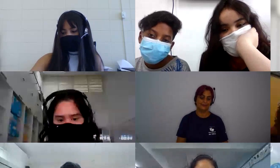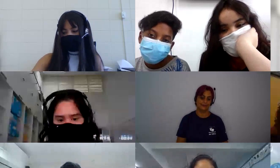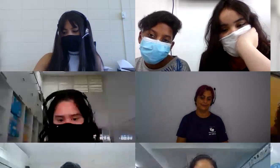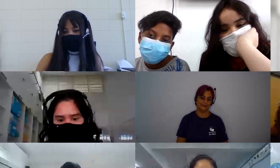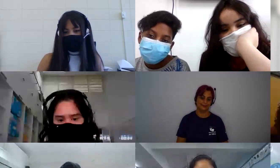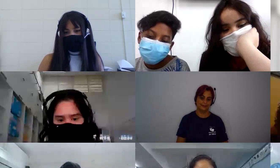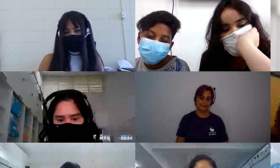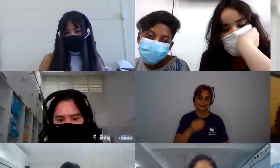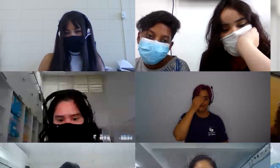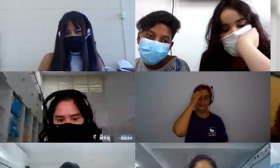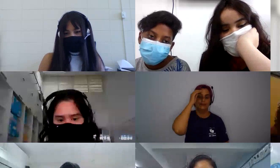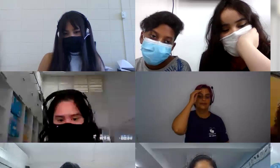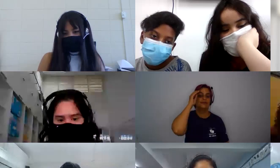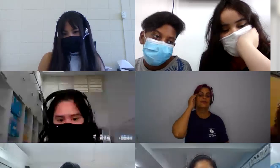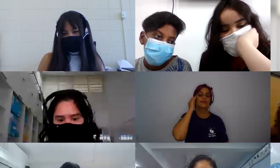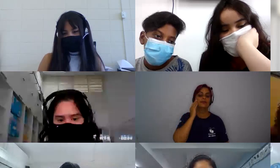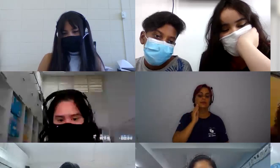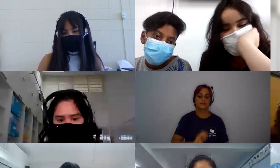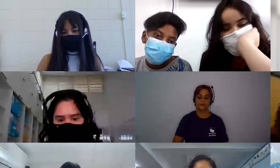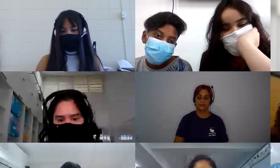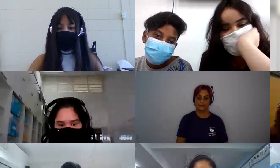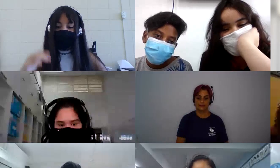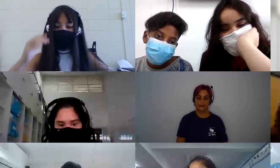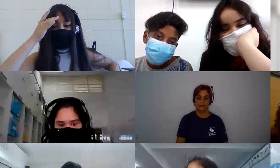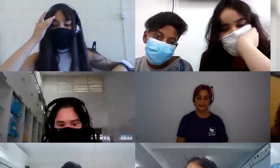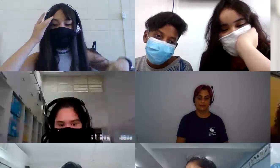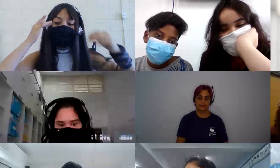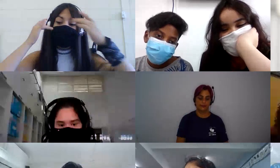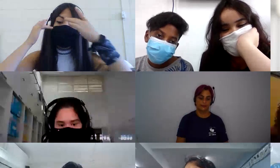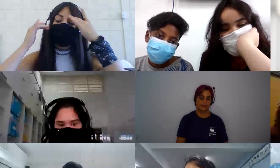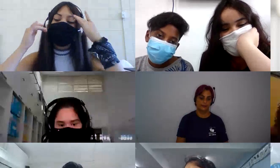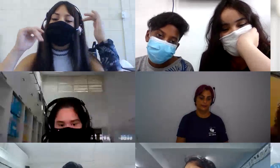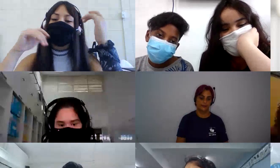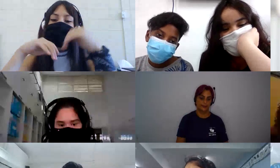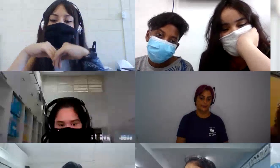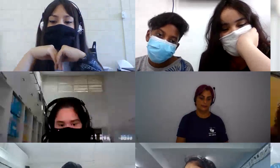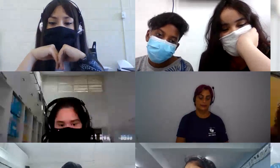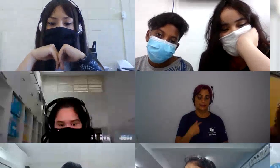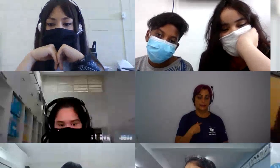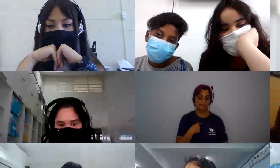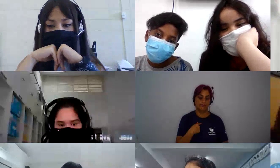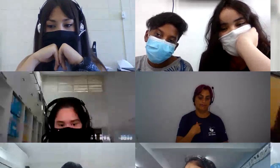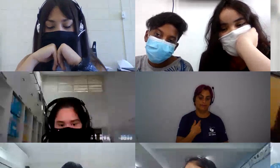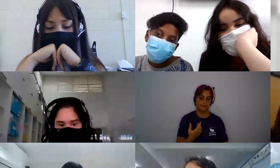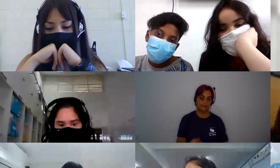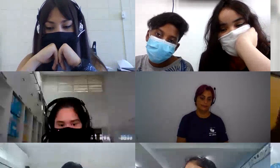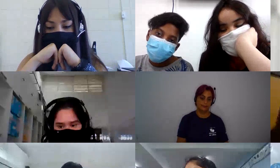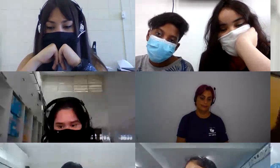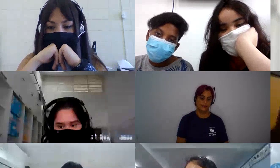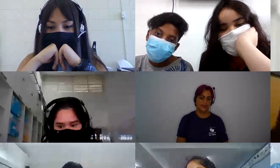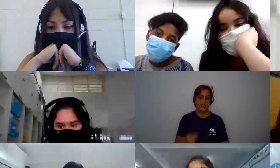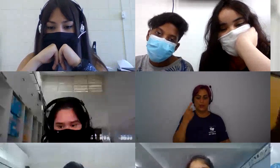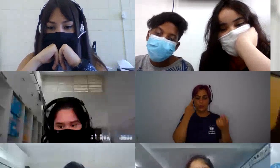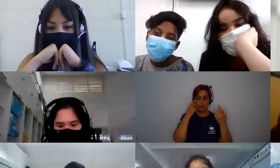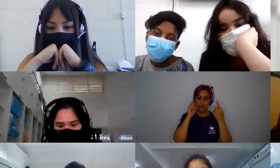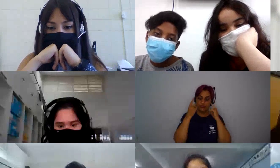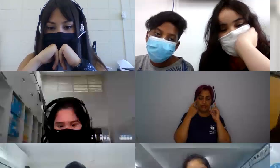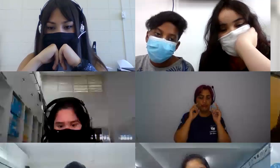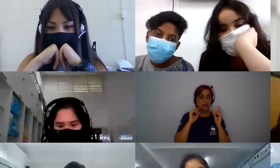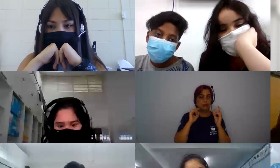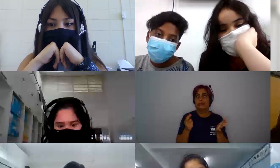pouquinho. Passei um pouquinho só. Conta pra mim. Eu acho que não tenho nenhuma dúvida, é uma